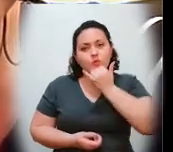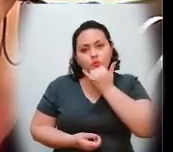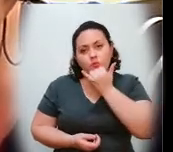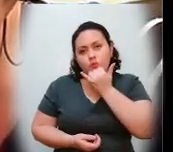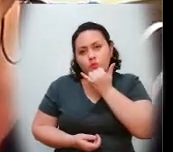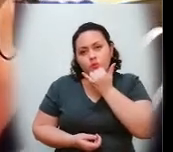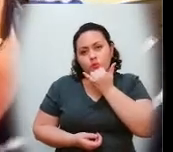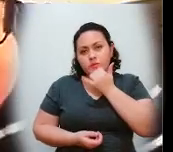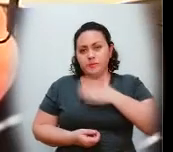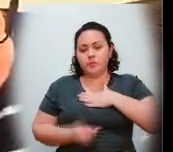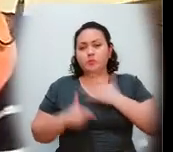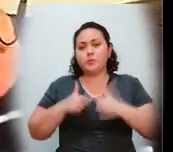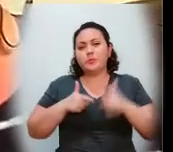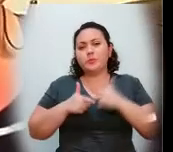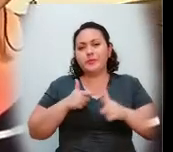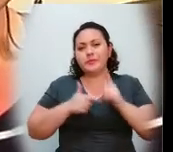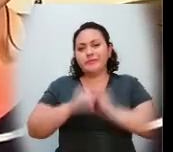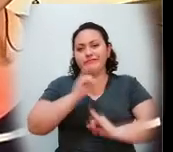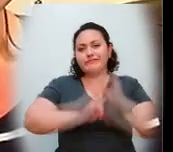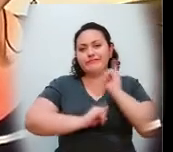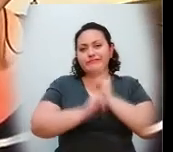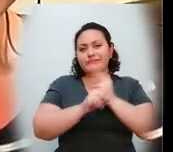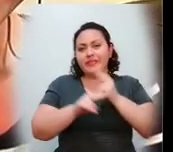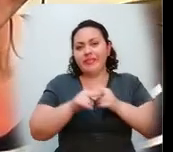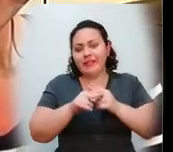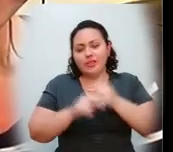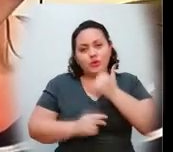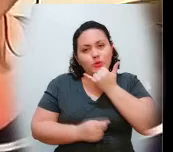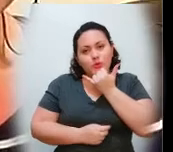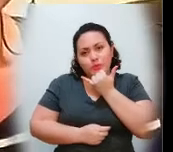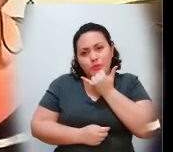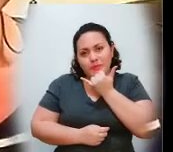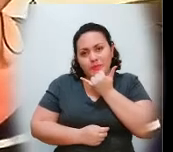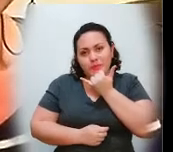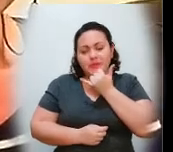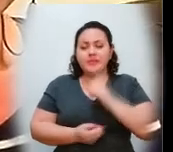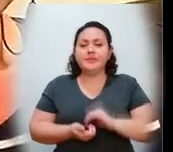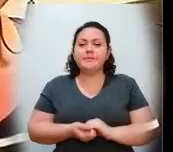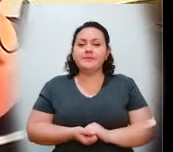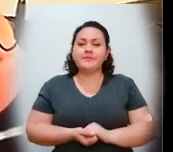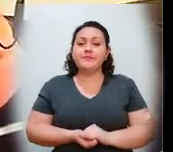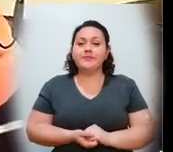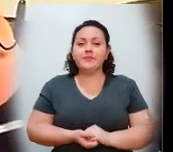Desculpa, eu tive um problema de chamamento aqui, fiquei um pouquinho fora.